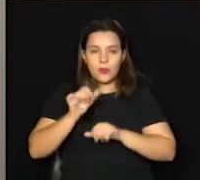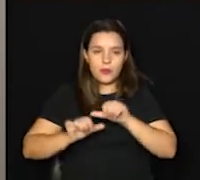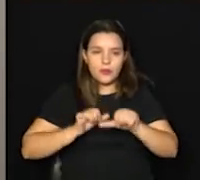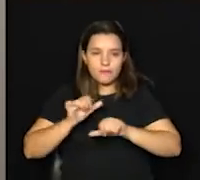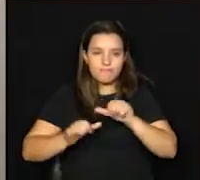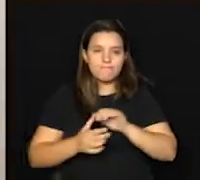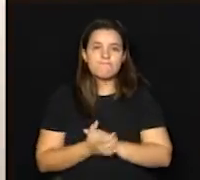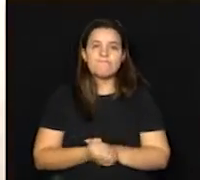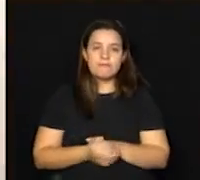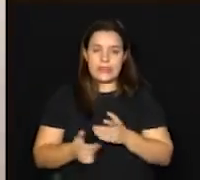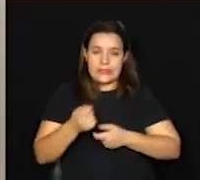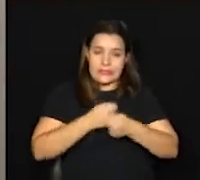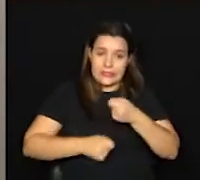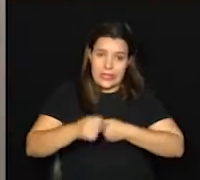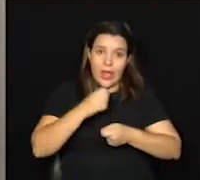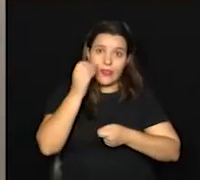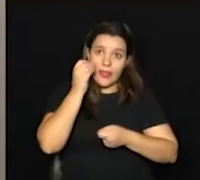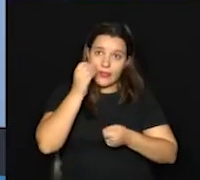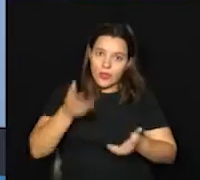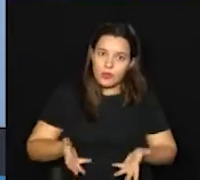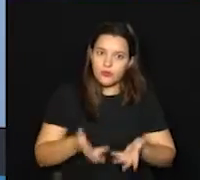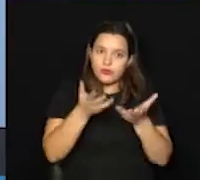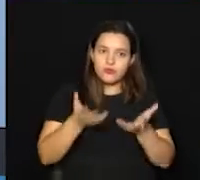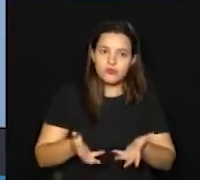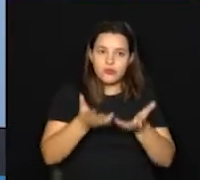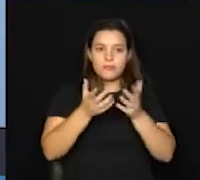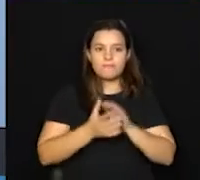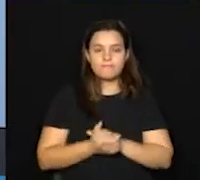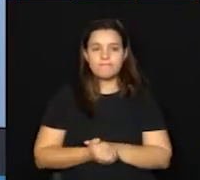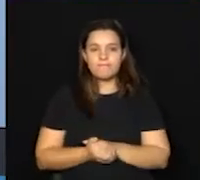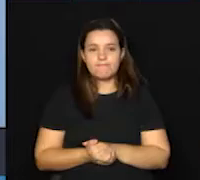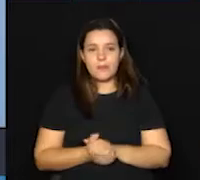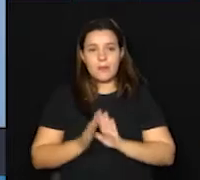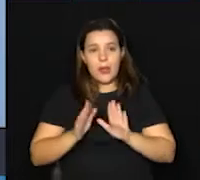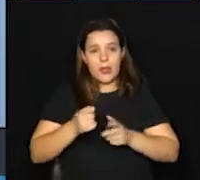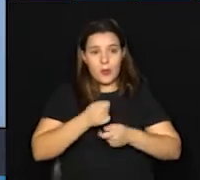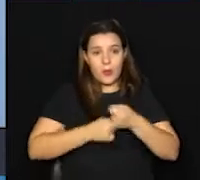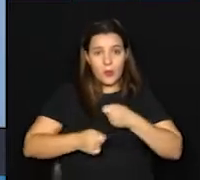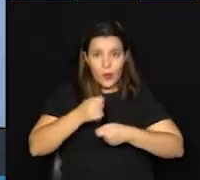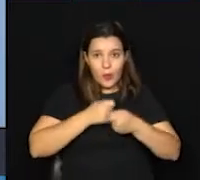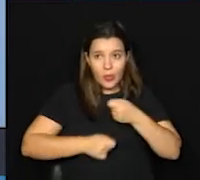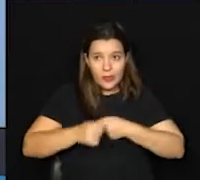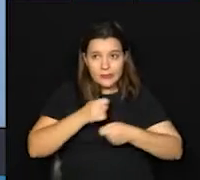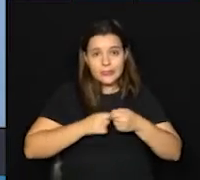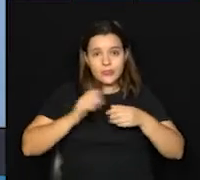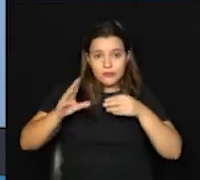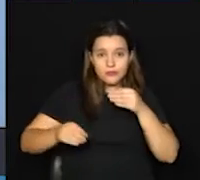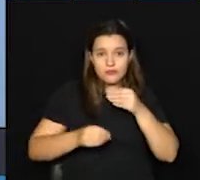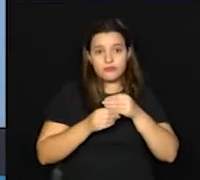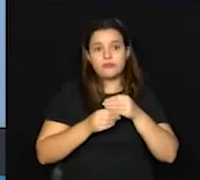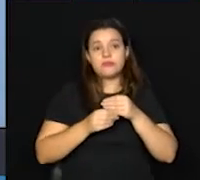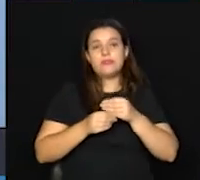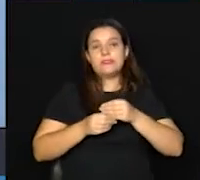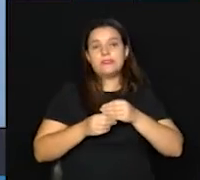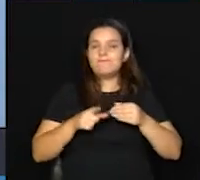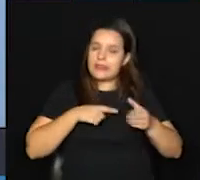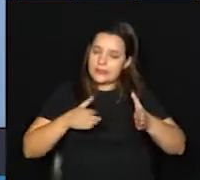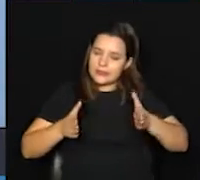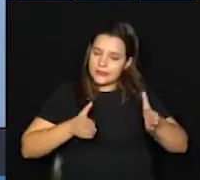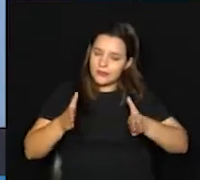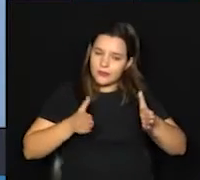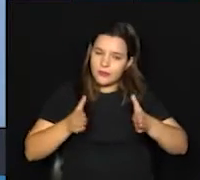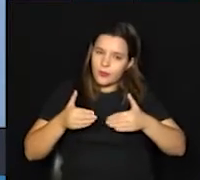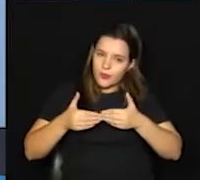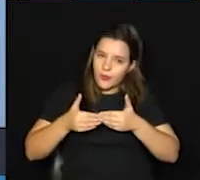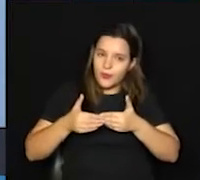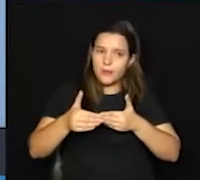das atividades econômicas. Mas o economista garante que essa flexibilização, de nós irmos